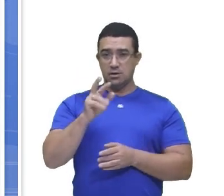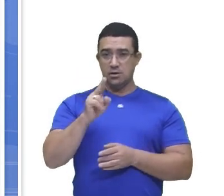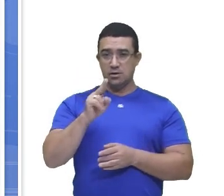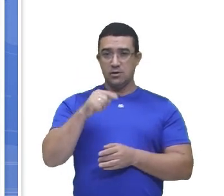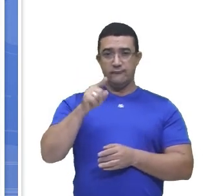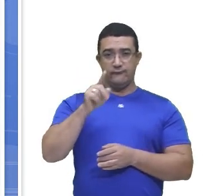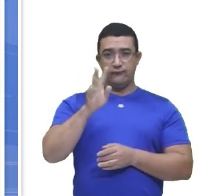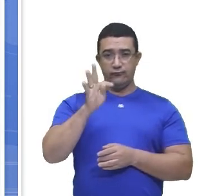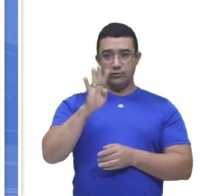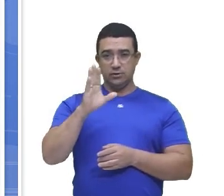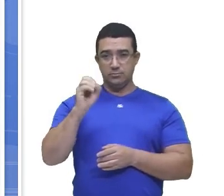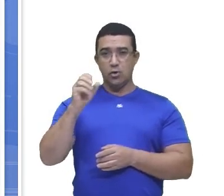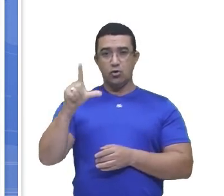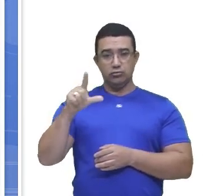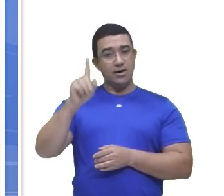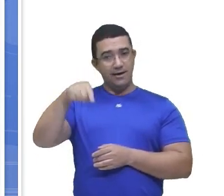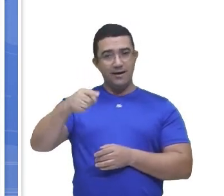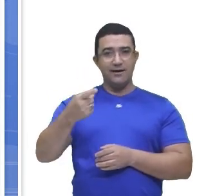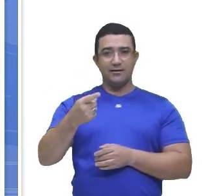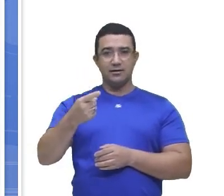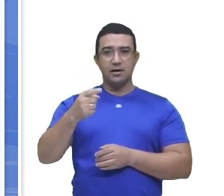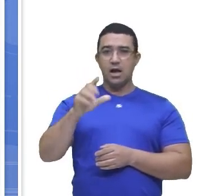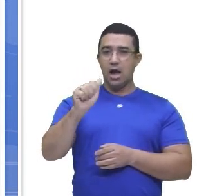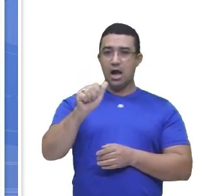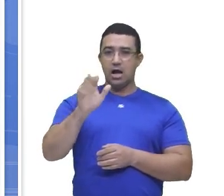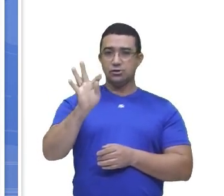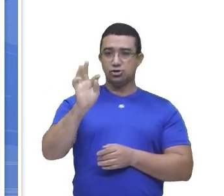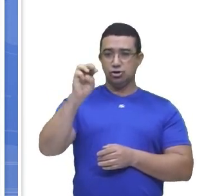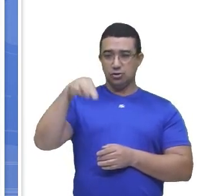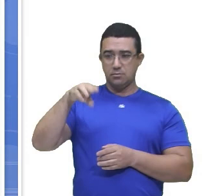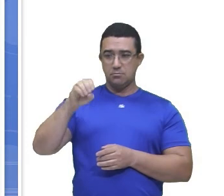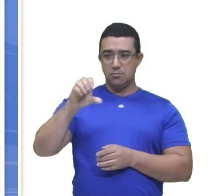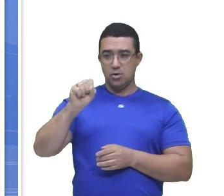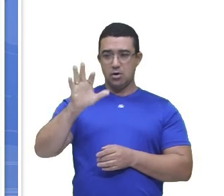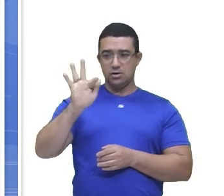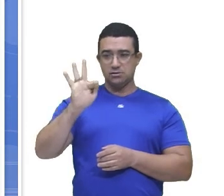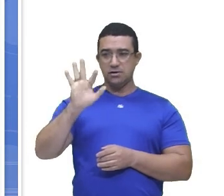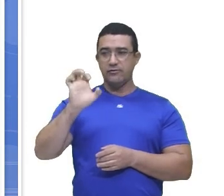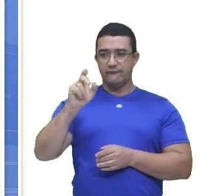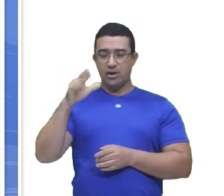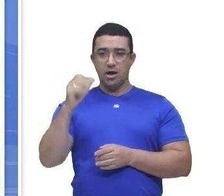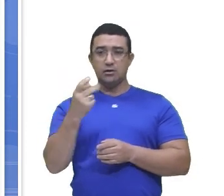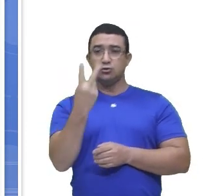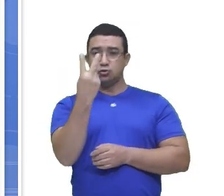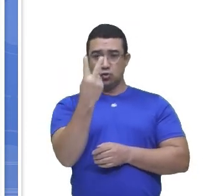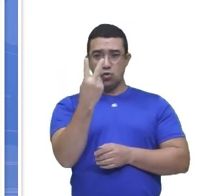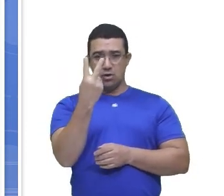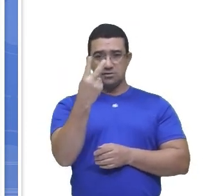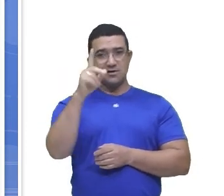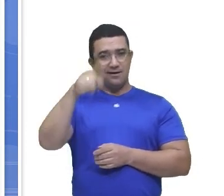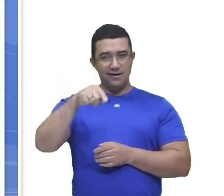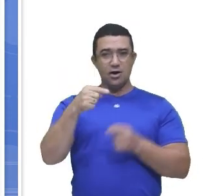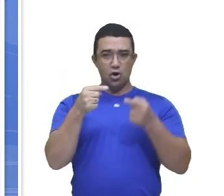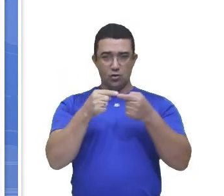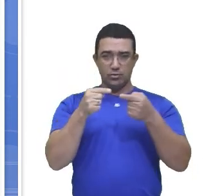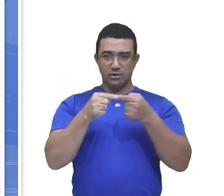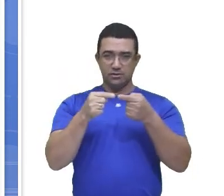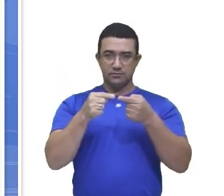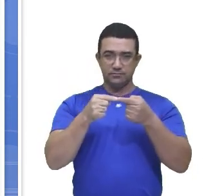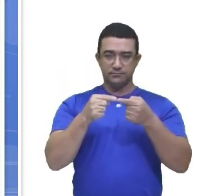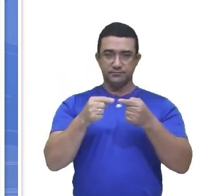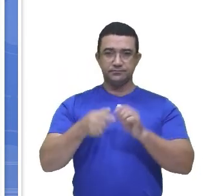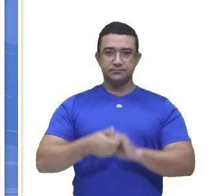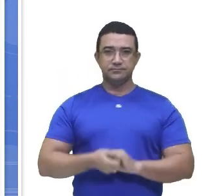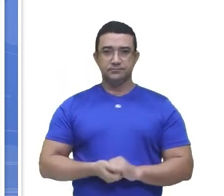e atmosfera. E aí tem um detalhe, já nos ajudam todas as 2 palavras por causa do acento, né? Aqui, fut